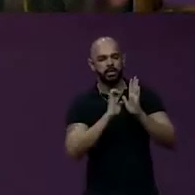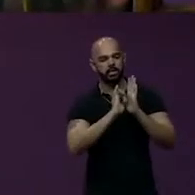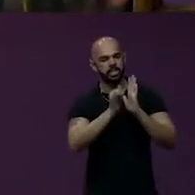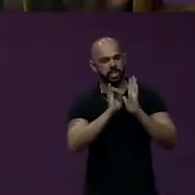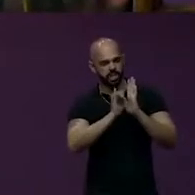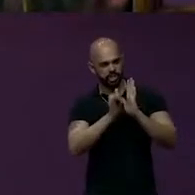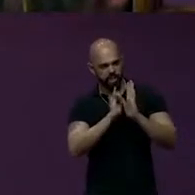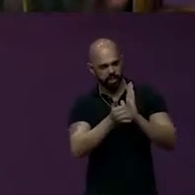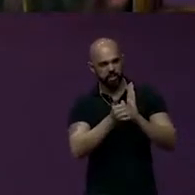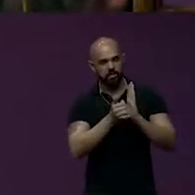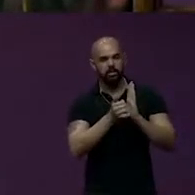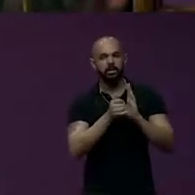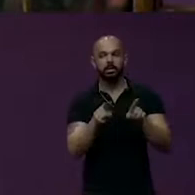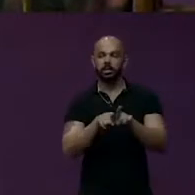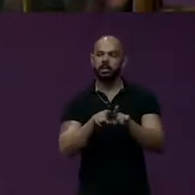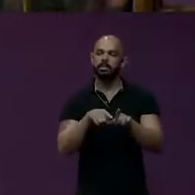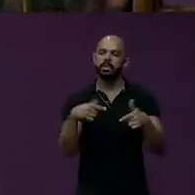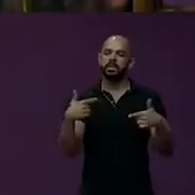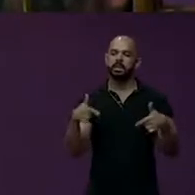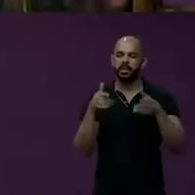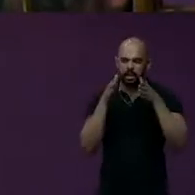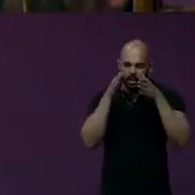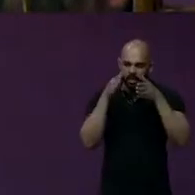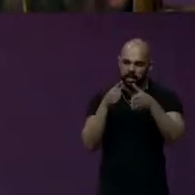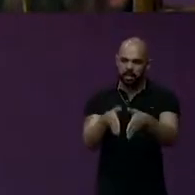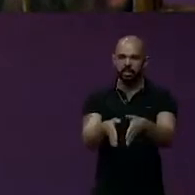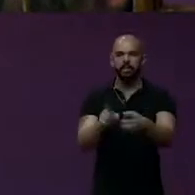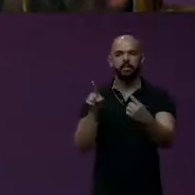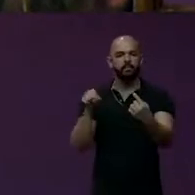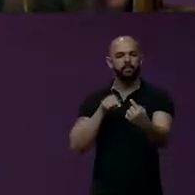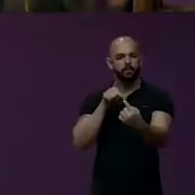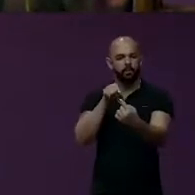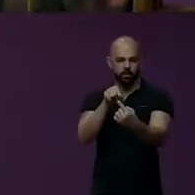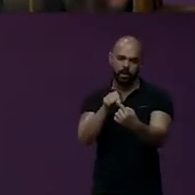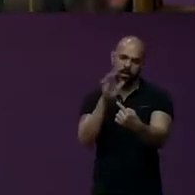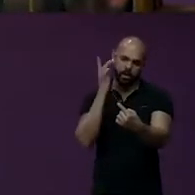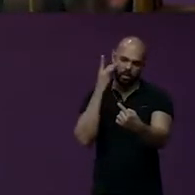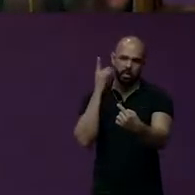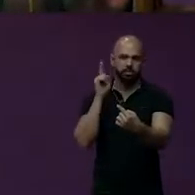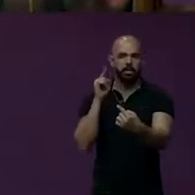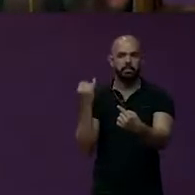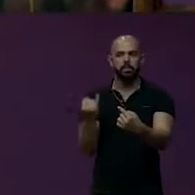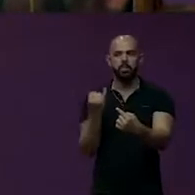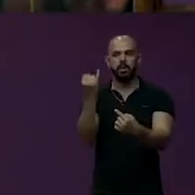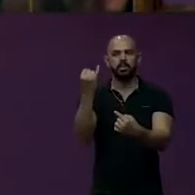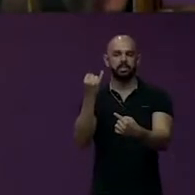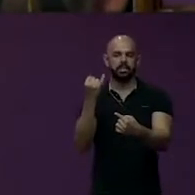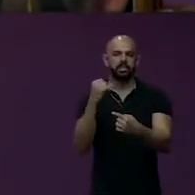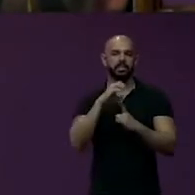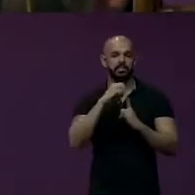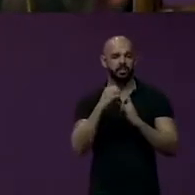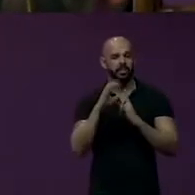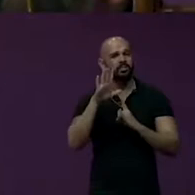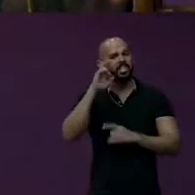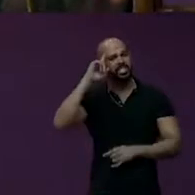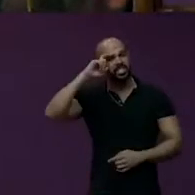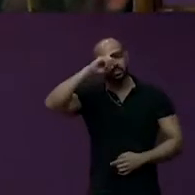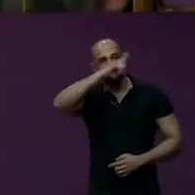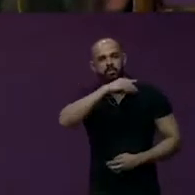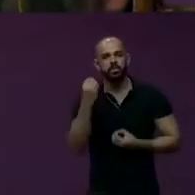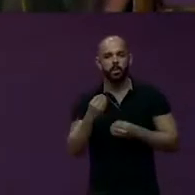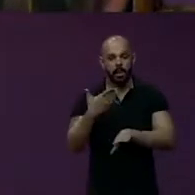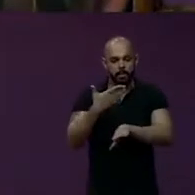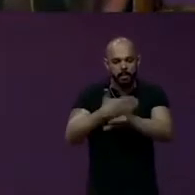editais e trabalhar com essa perspectiva que eu acho que é muito cara na Fiocruz, mas que é difícil, né, de